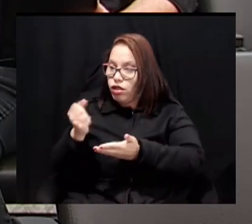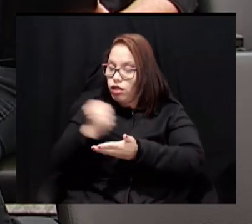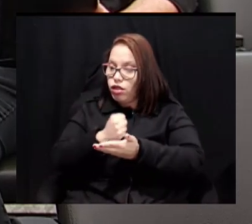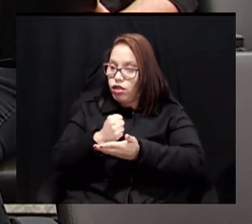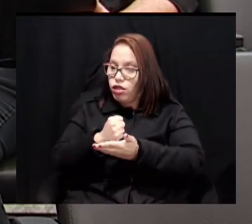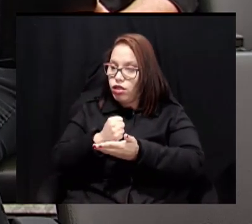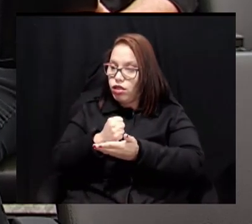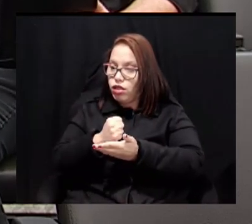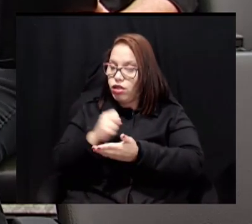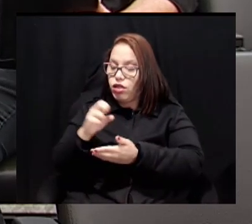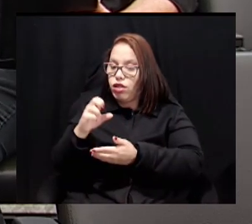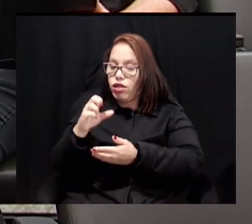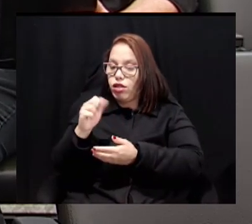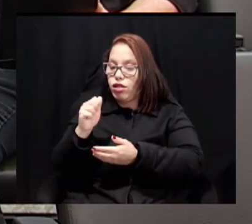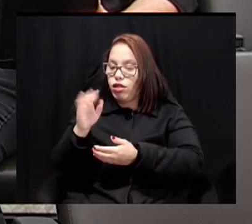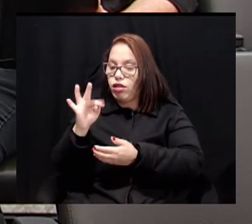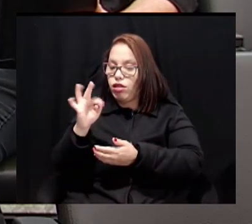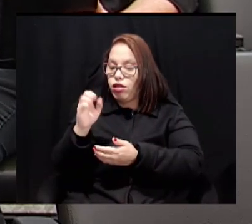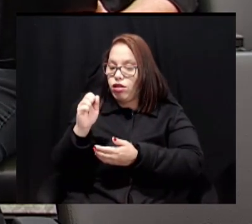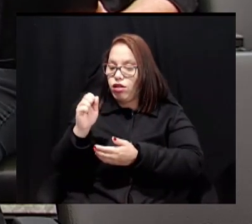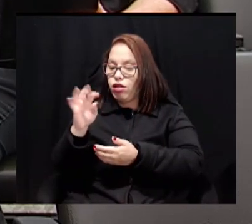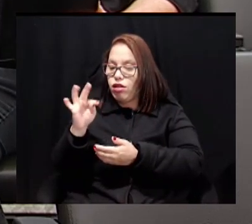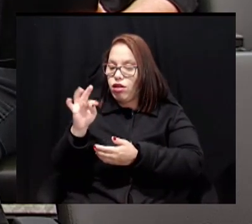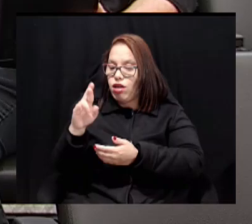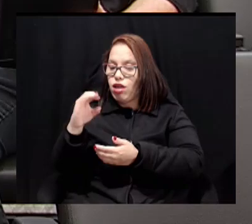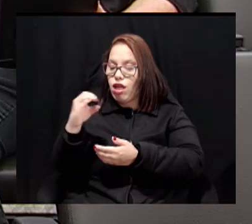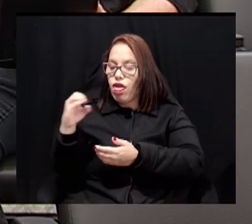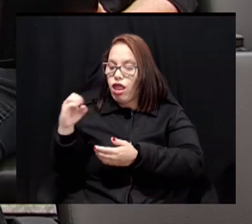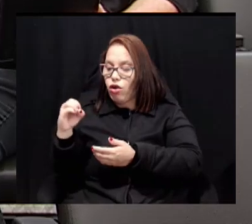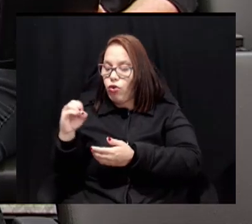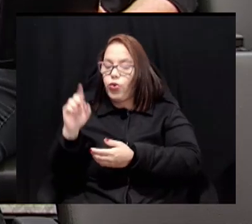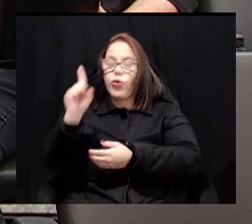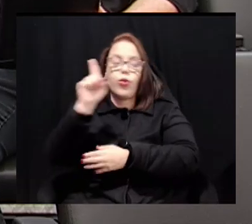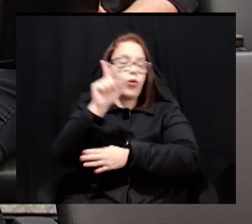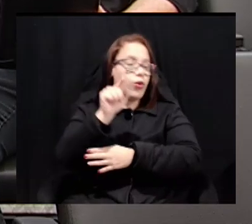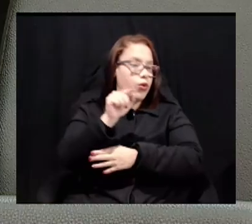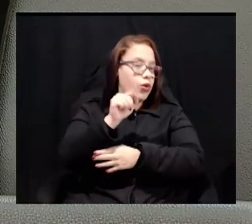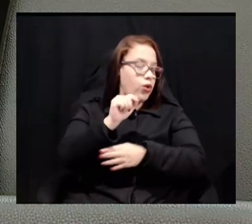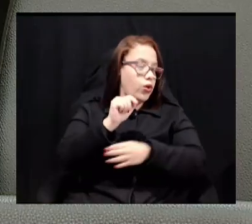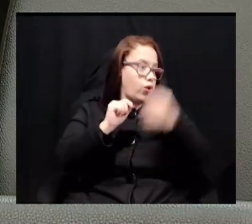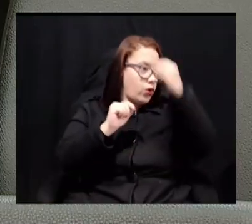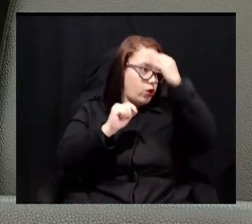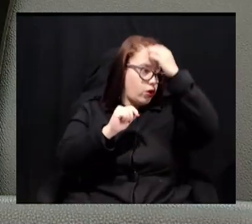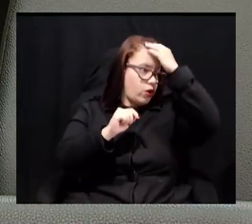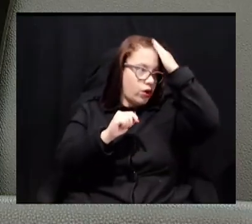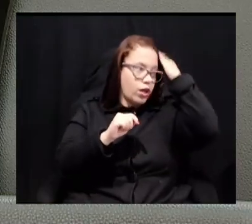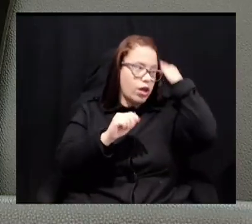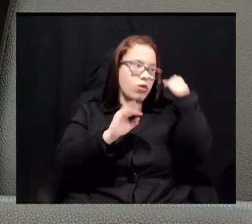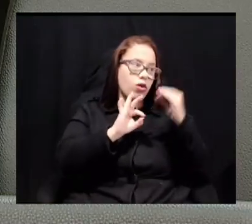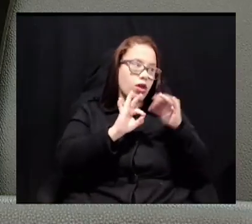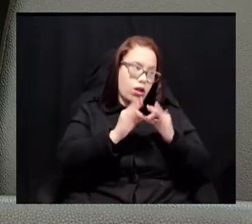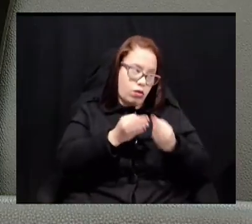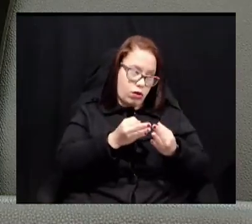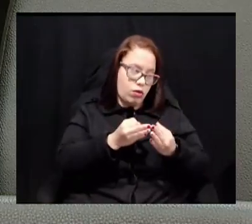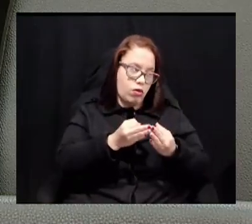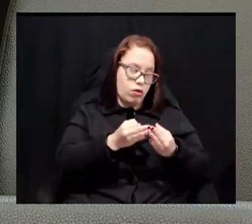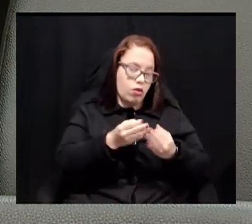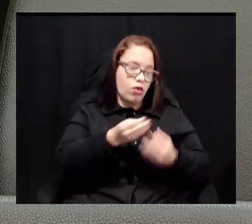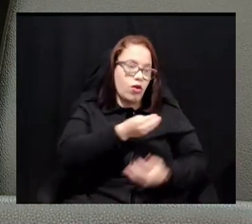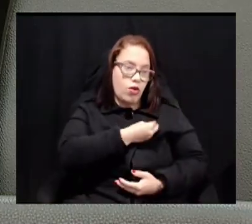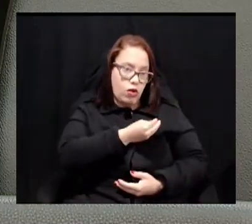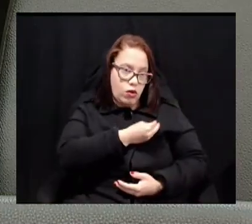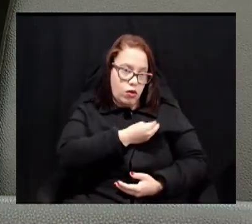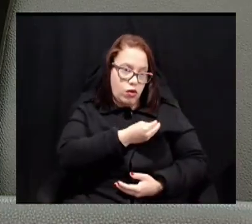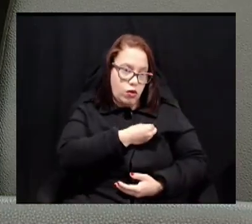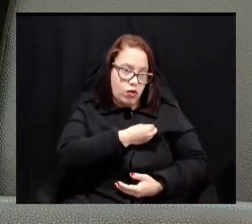catatreco no município de Campinas. Sim, esse daí, a intenção dele é muito simples. A gente está vivendo,